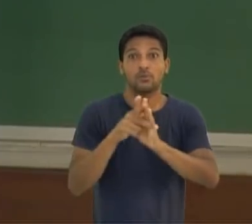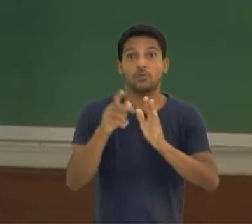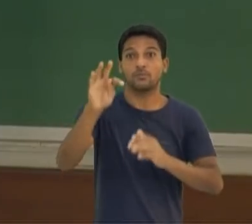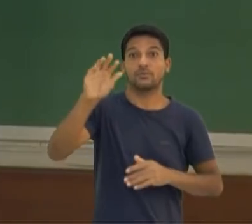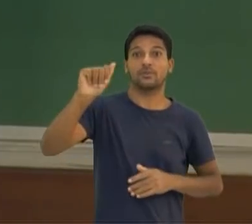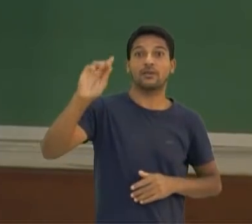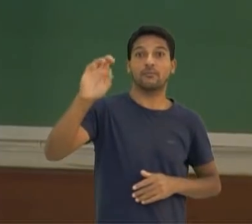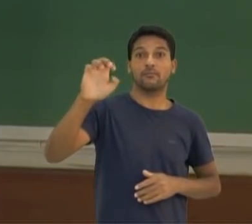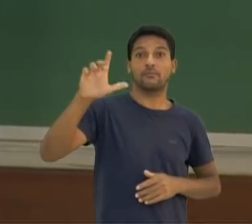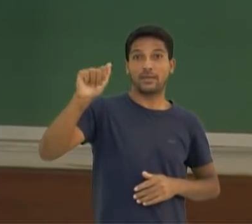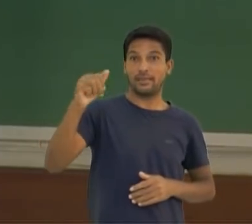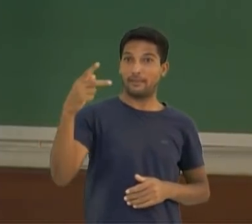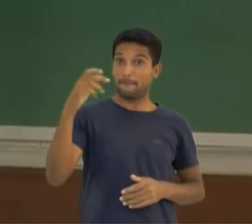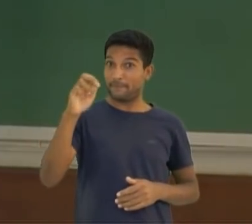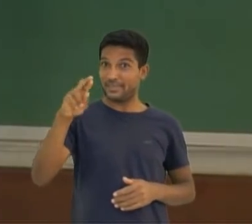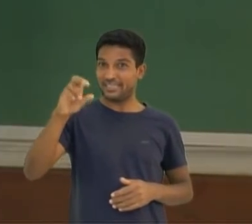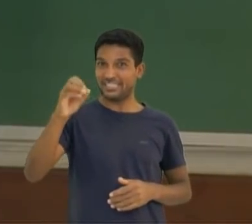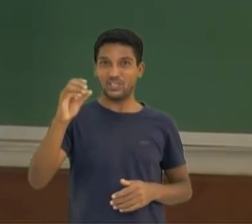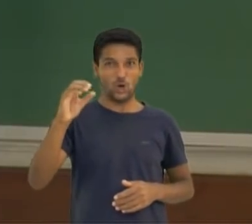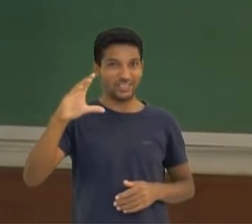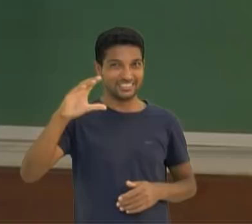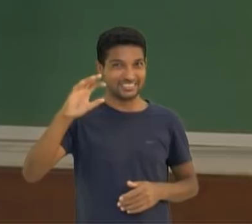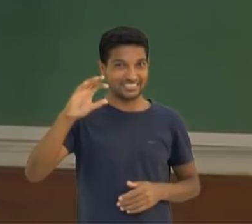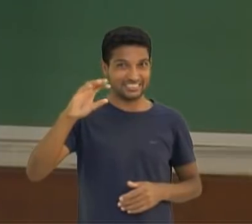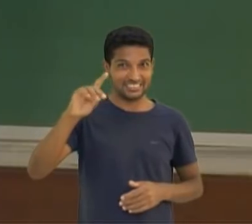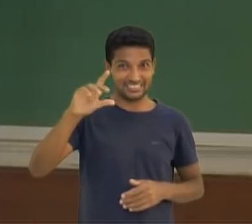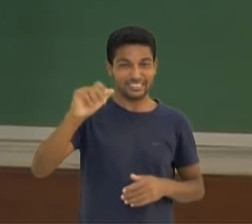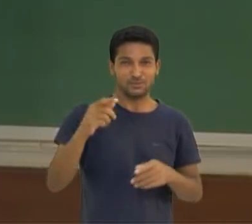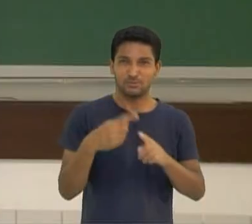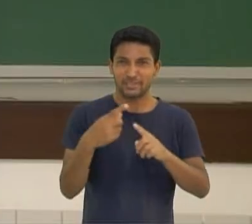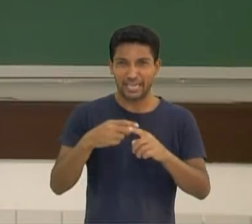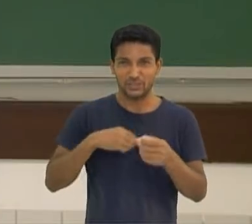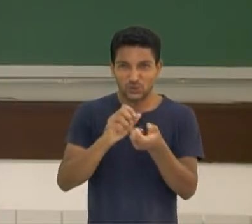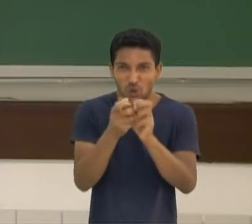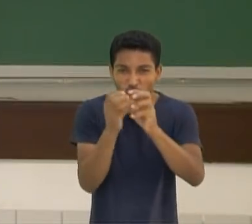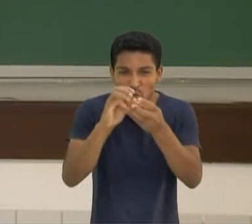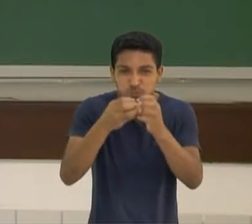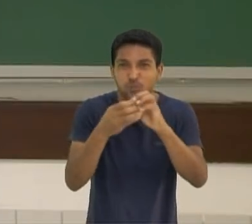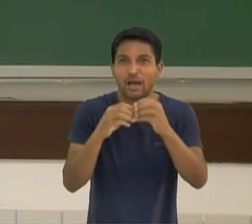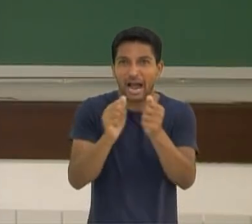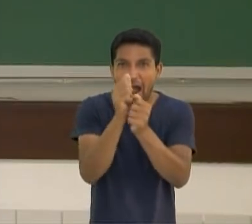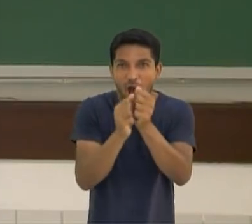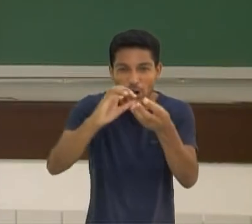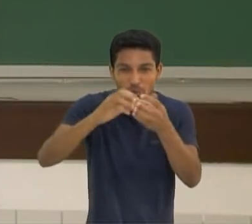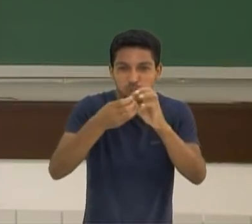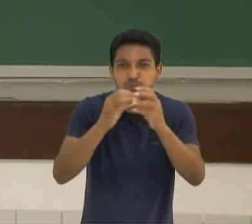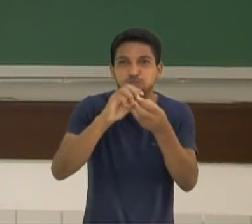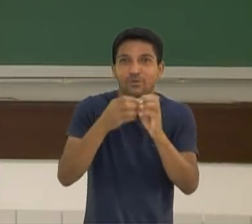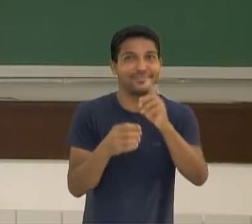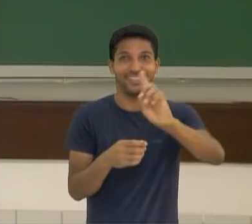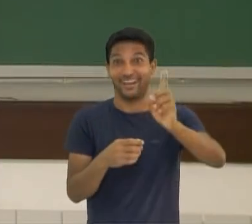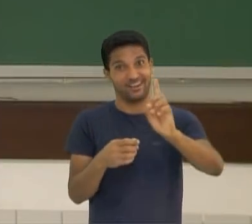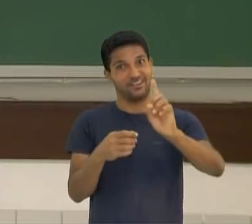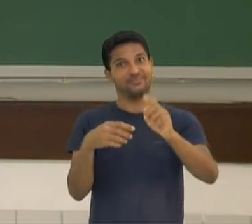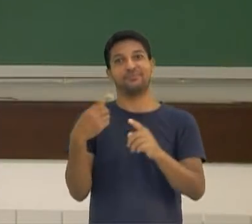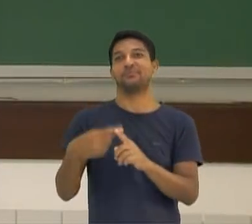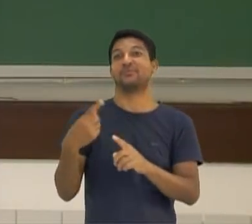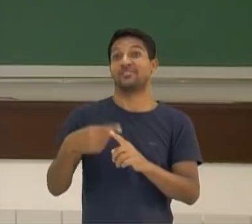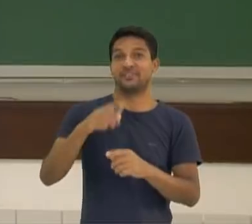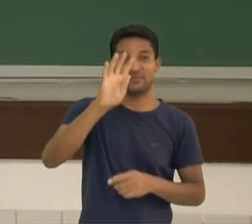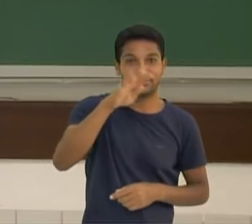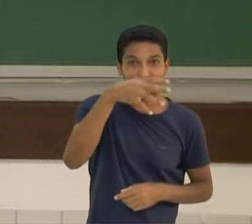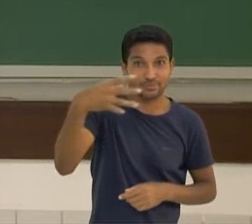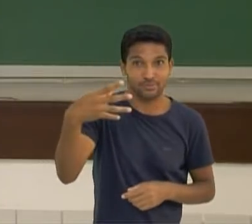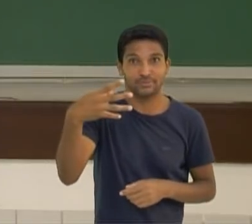quê? Porque eu sou um bolinho de arroz? Não! Porque conhecer tabela periódica é muito importante para o